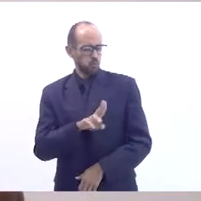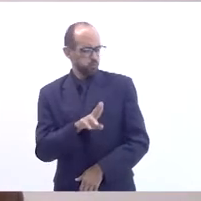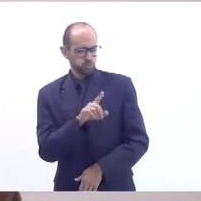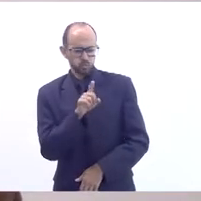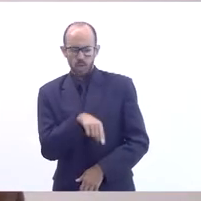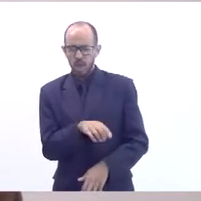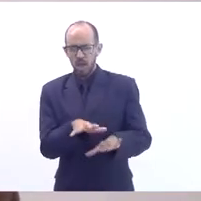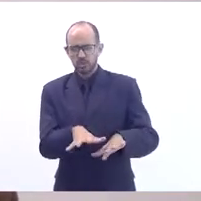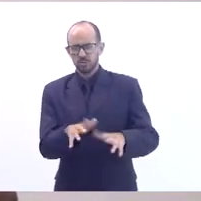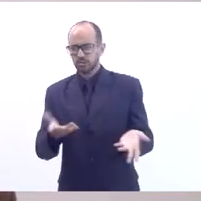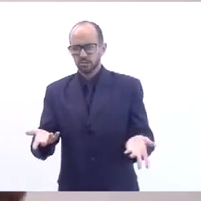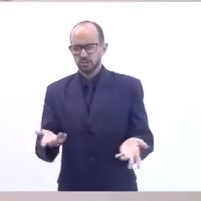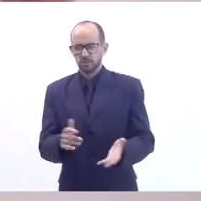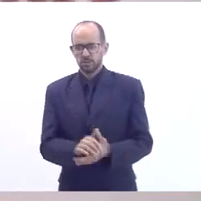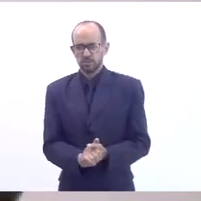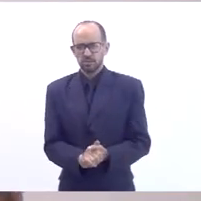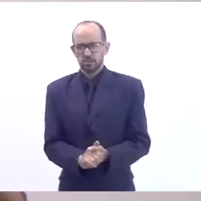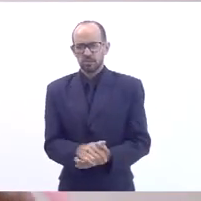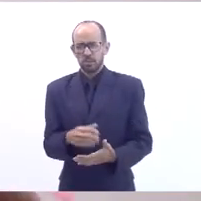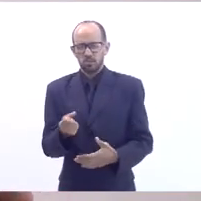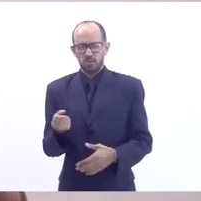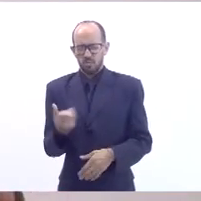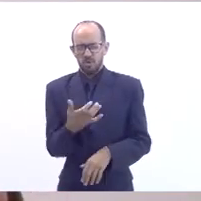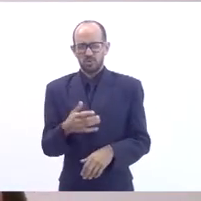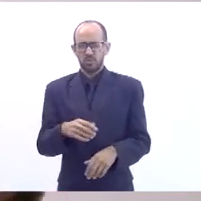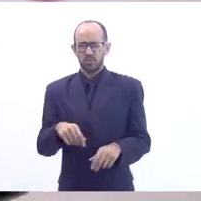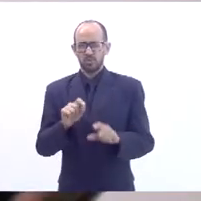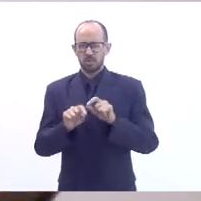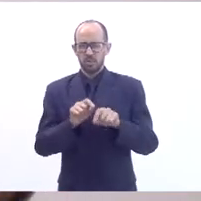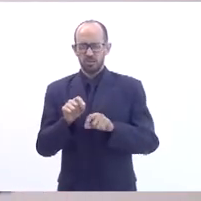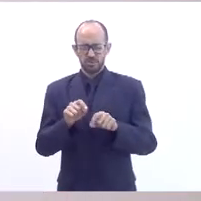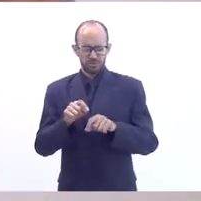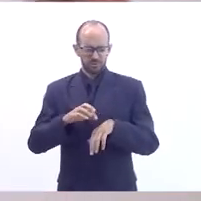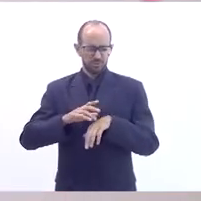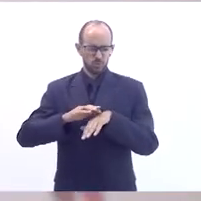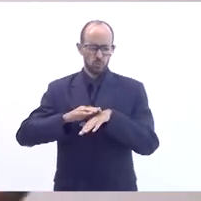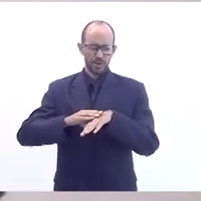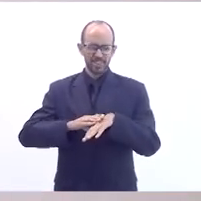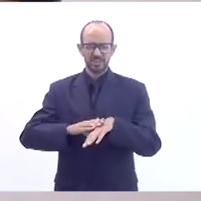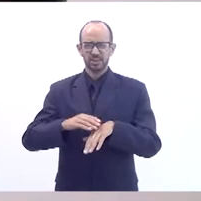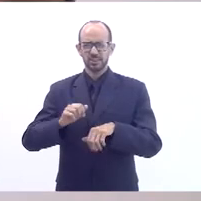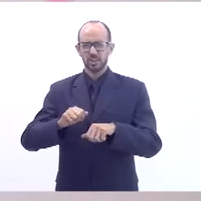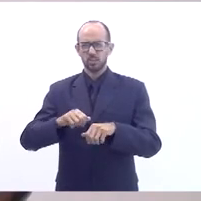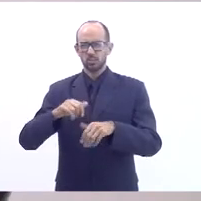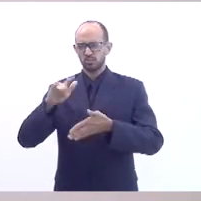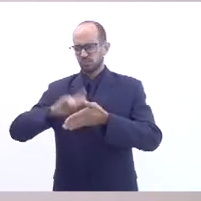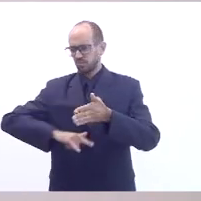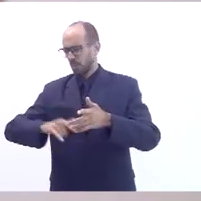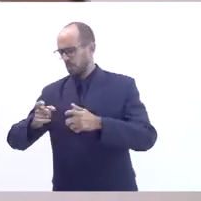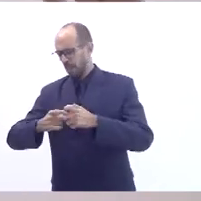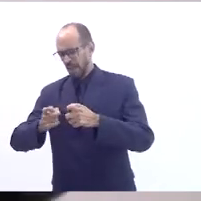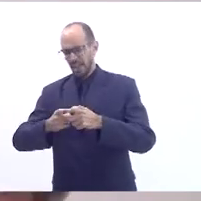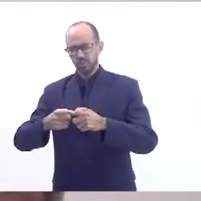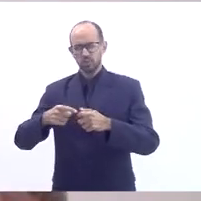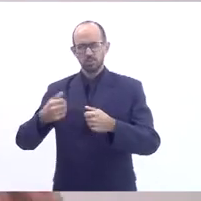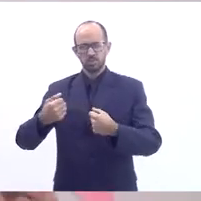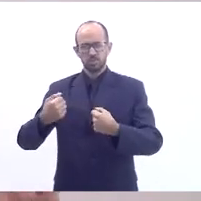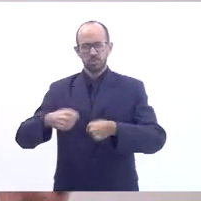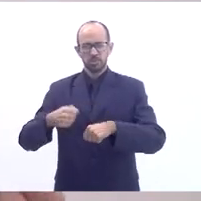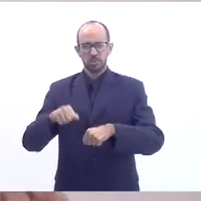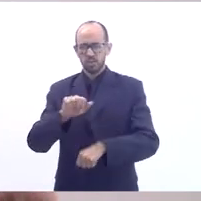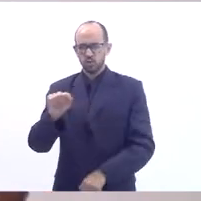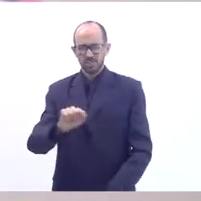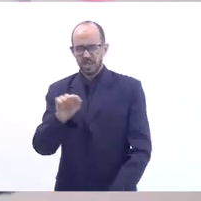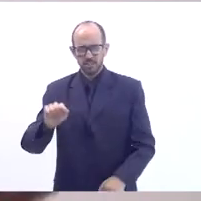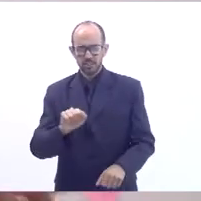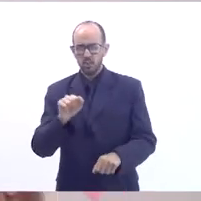eu acho que quando você tem né uma uma doença uma receita médica e você procura uma associação que a gente chama